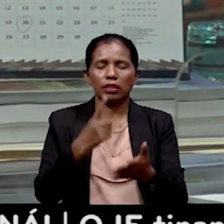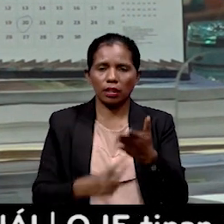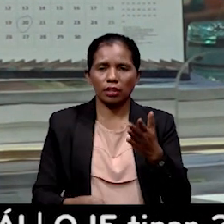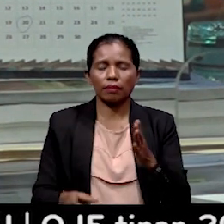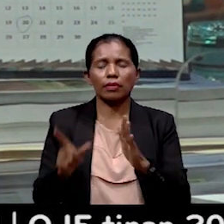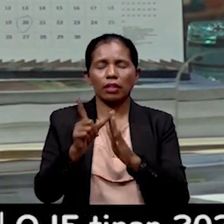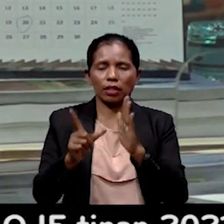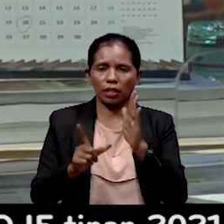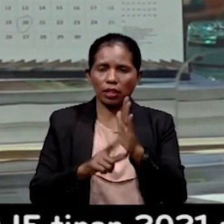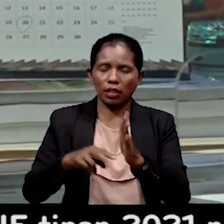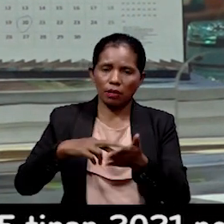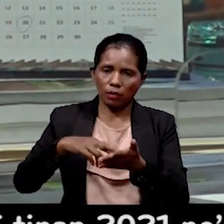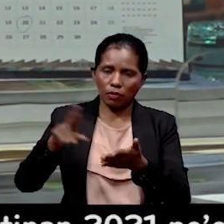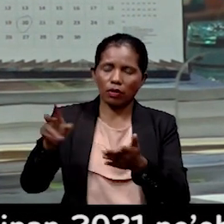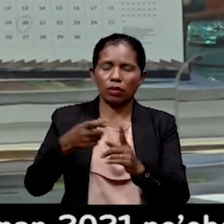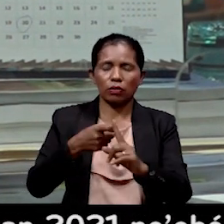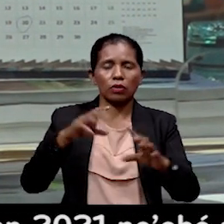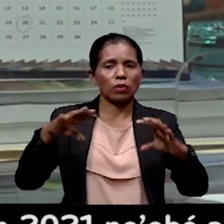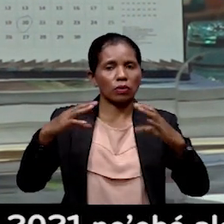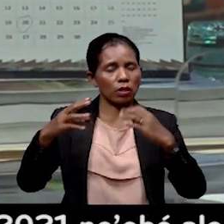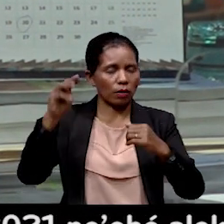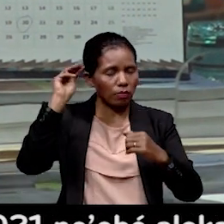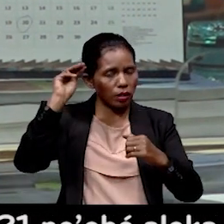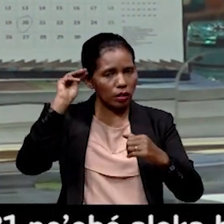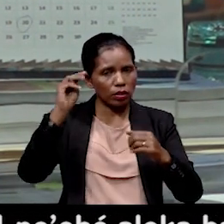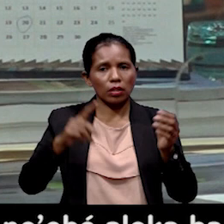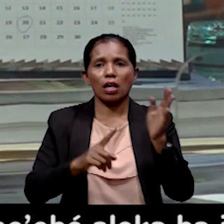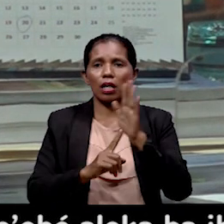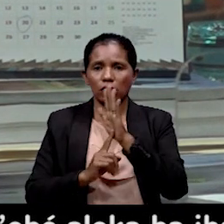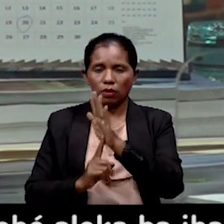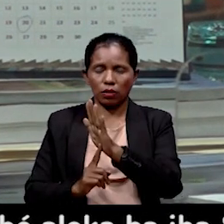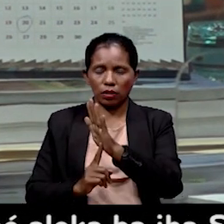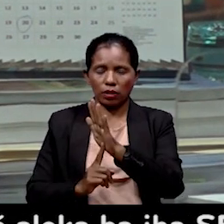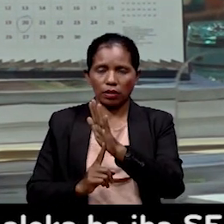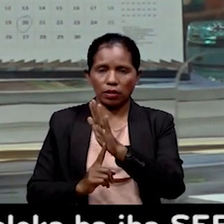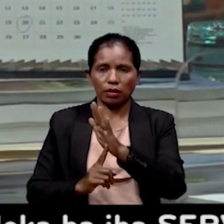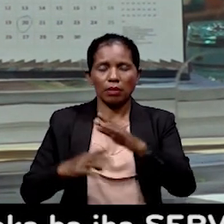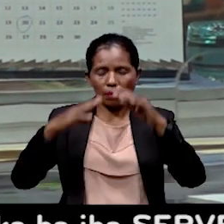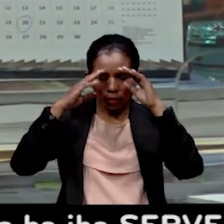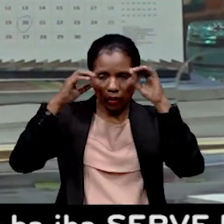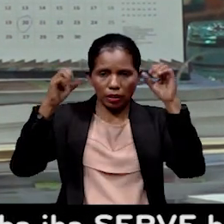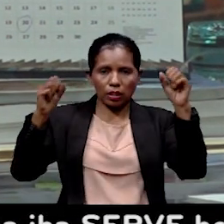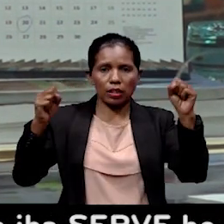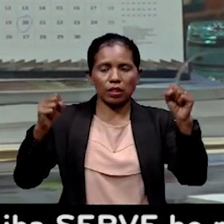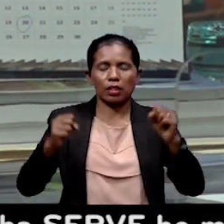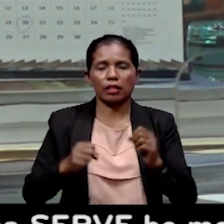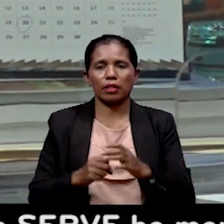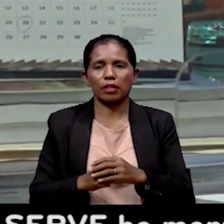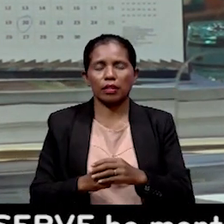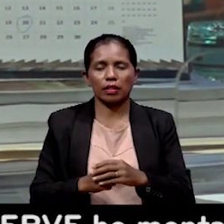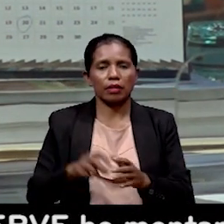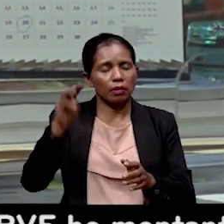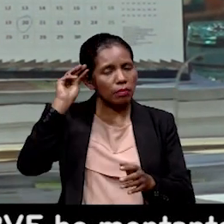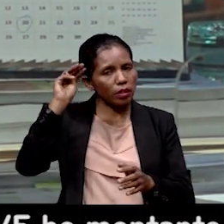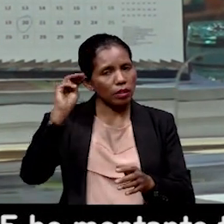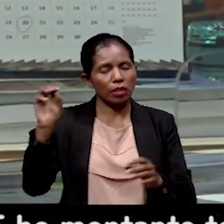lei aprovado, Fusi, Conselho do Ministro Sudiató, ba, Sua Excelência Presidente da República, Ministério